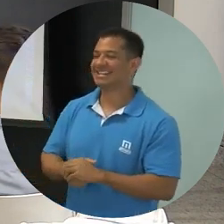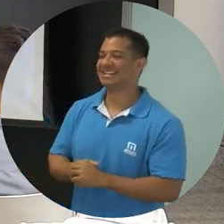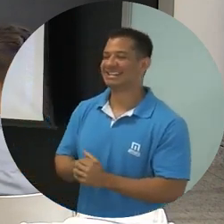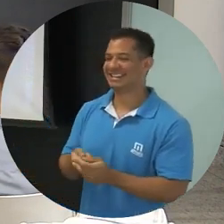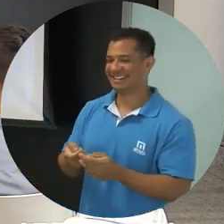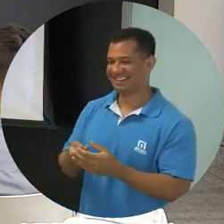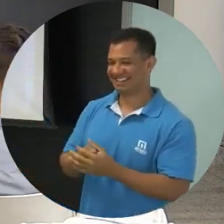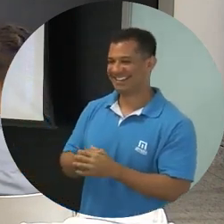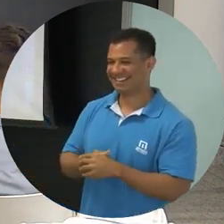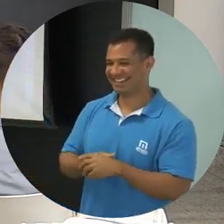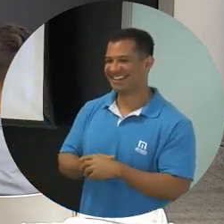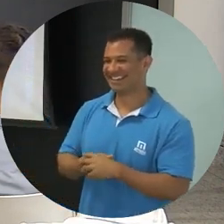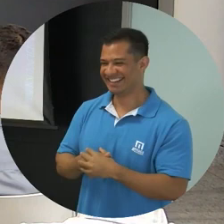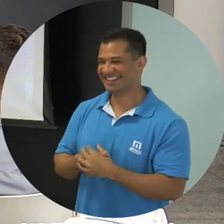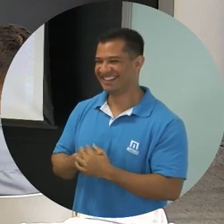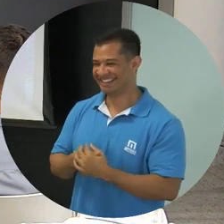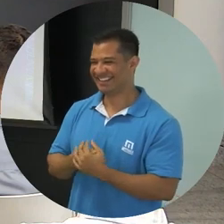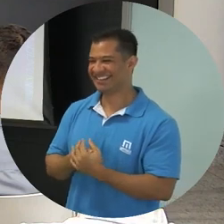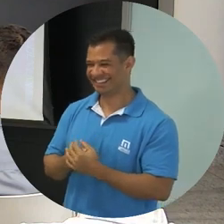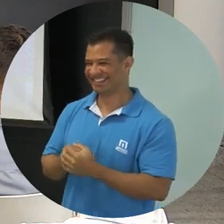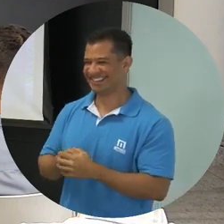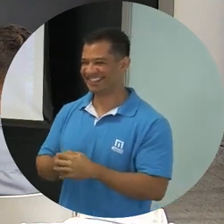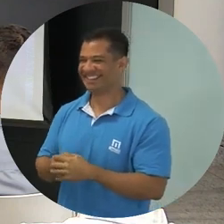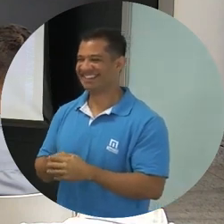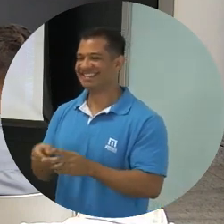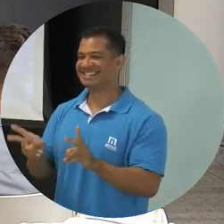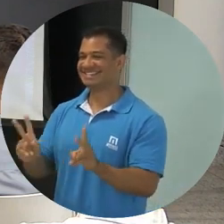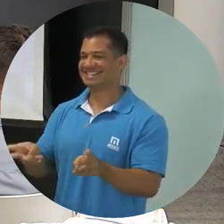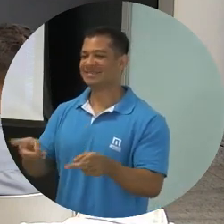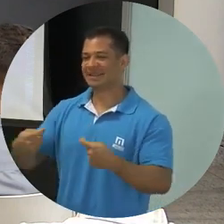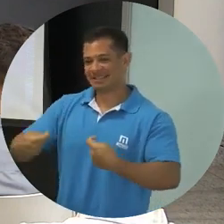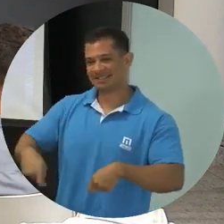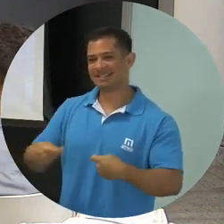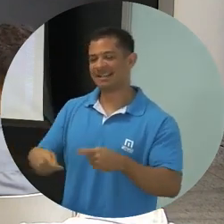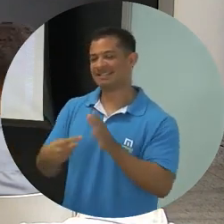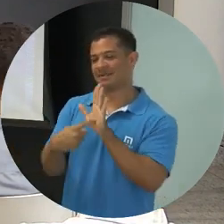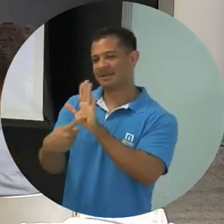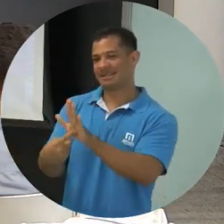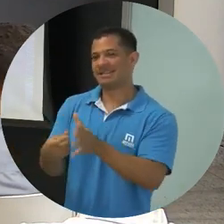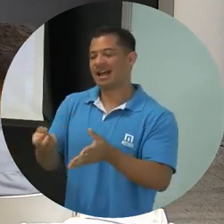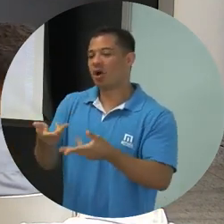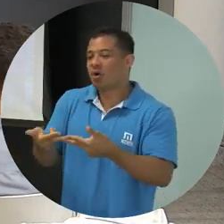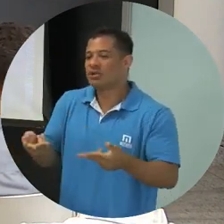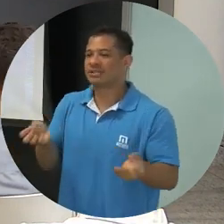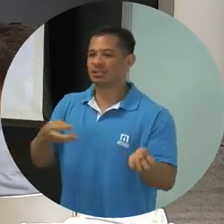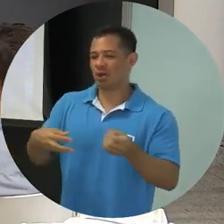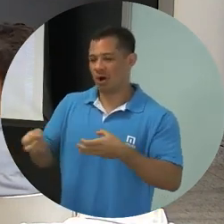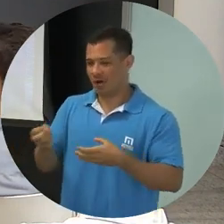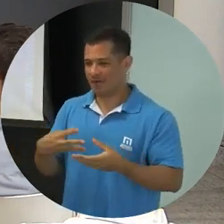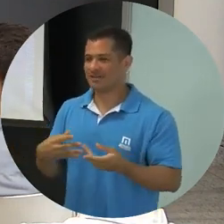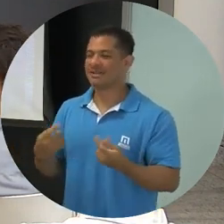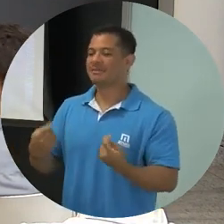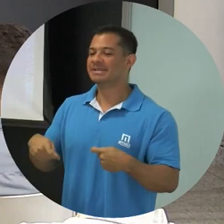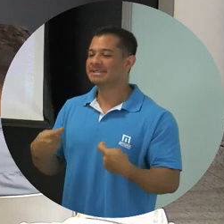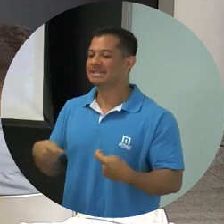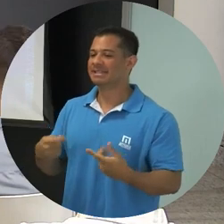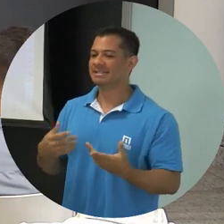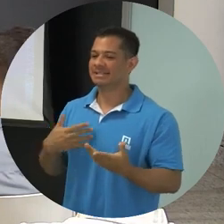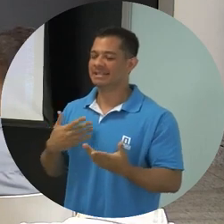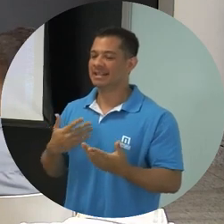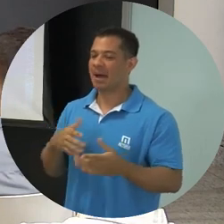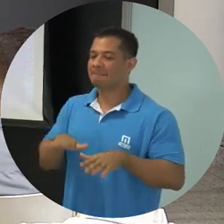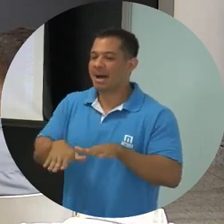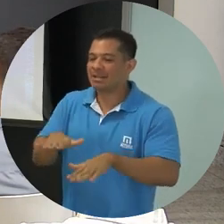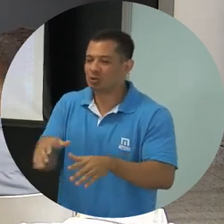a empresa é uma empresa de capital aberto, então tem sempre a necessidade de apresentar coisas novas, sempre dar passos novos.